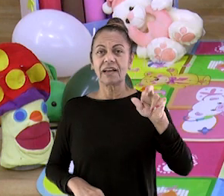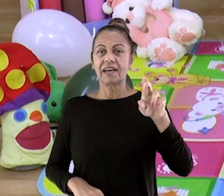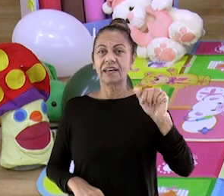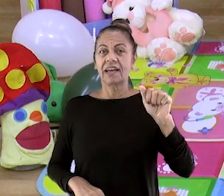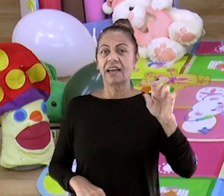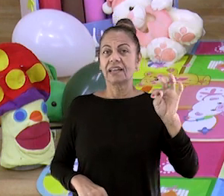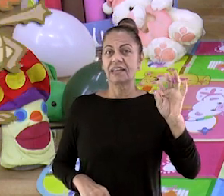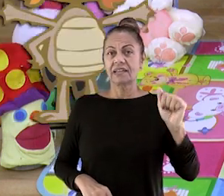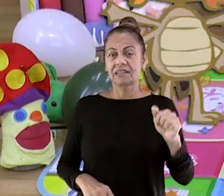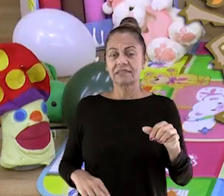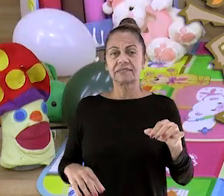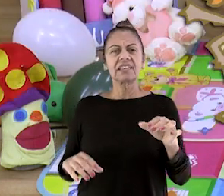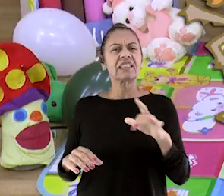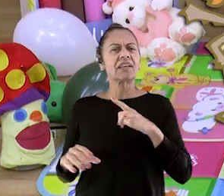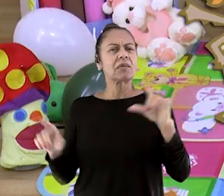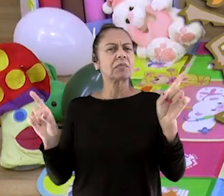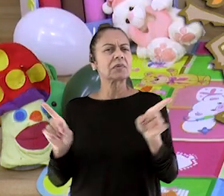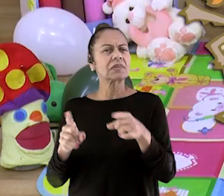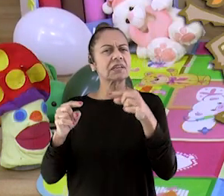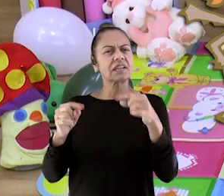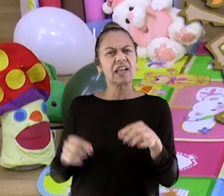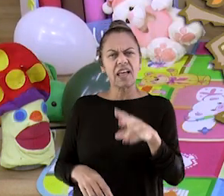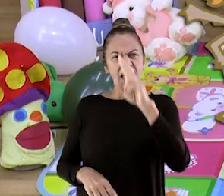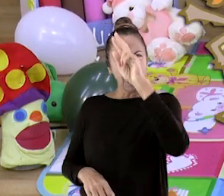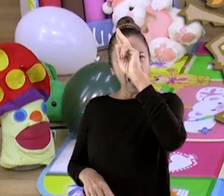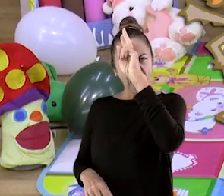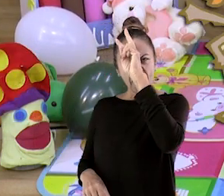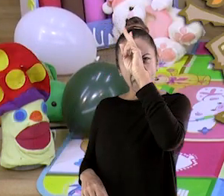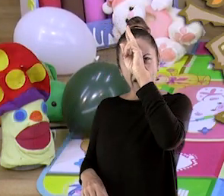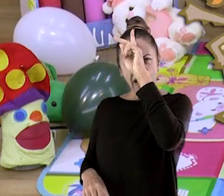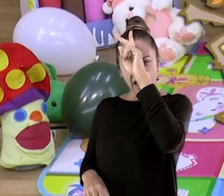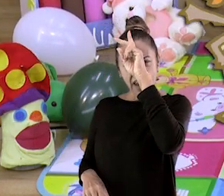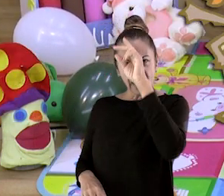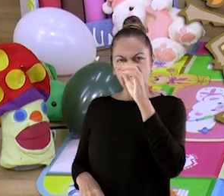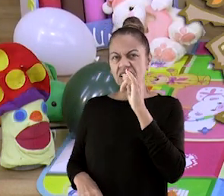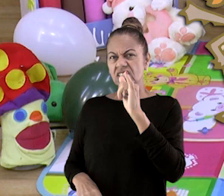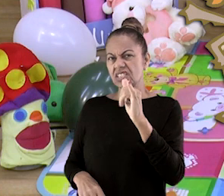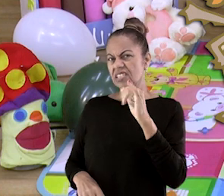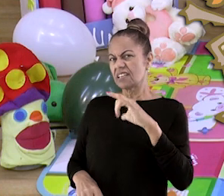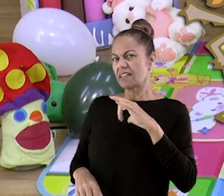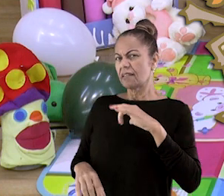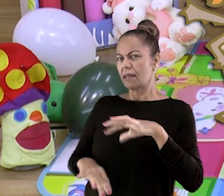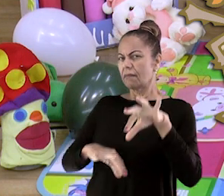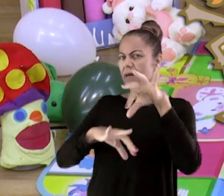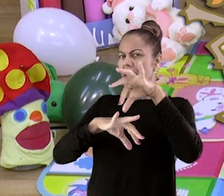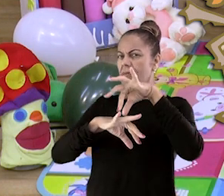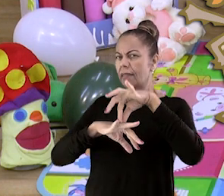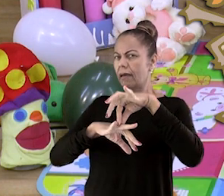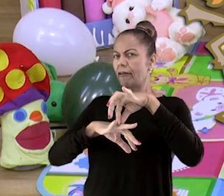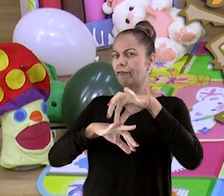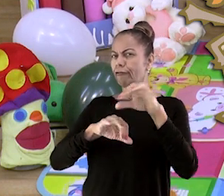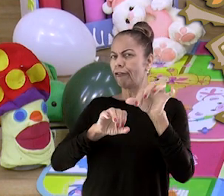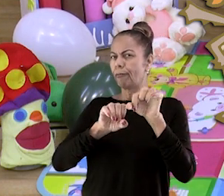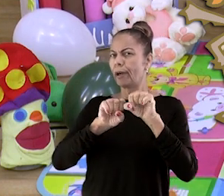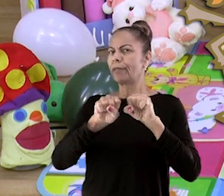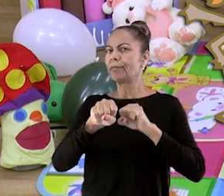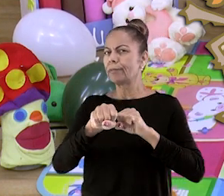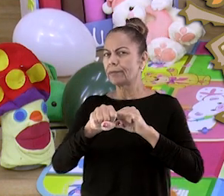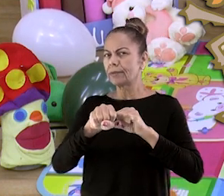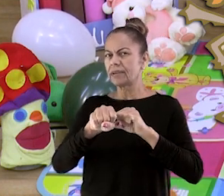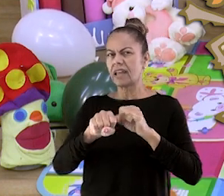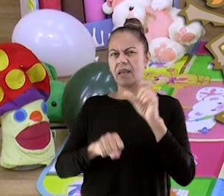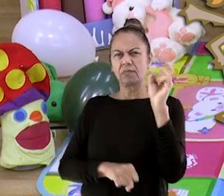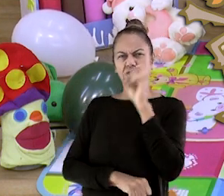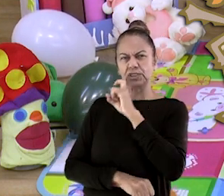barata a barata diz que tem um anel de formatura é mentira da